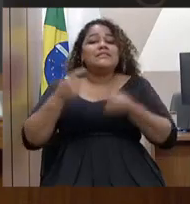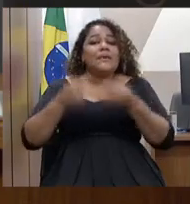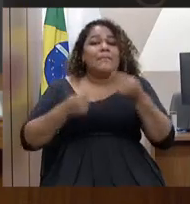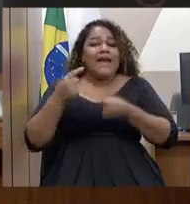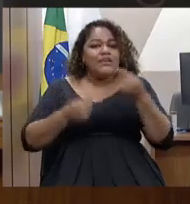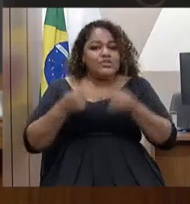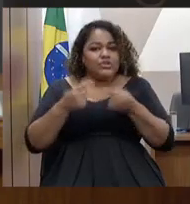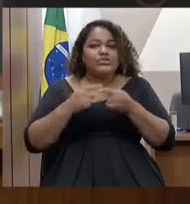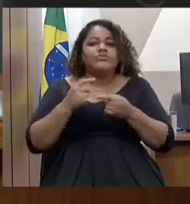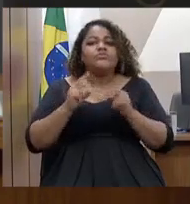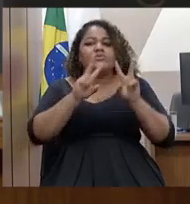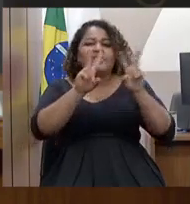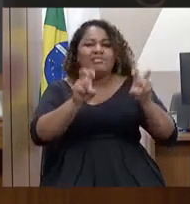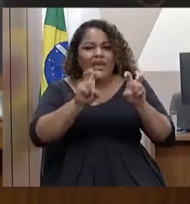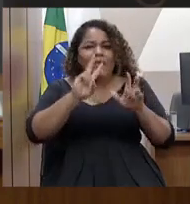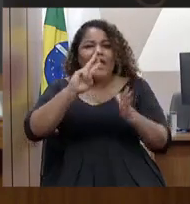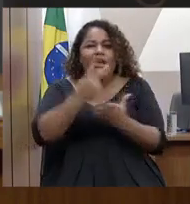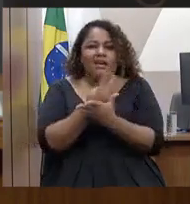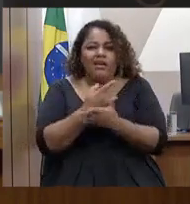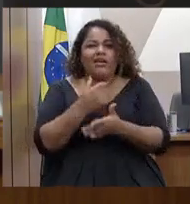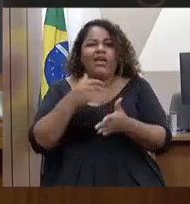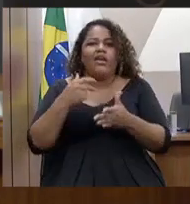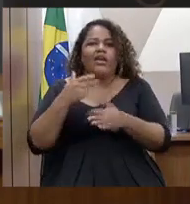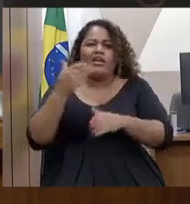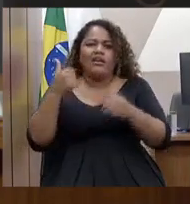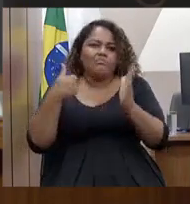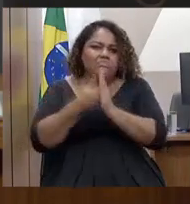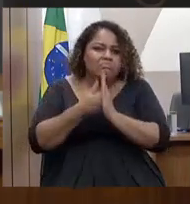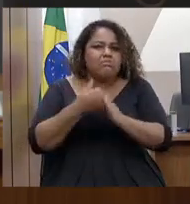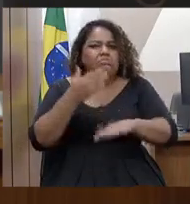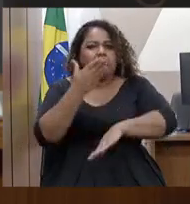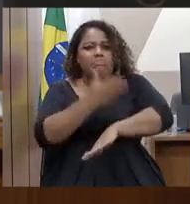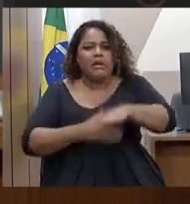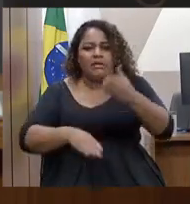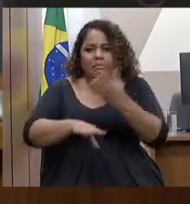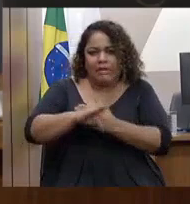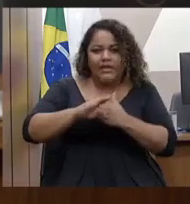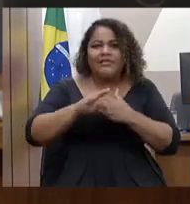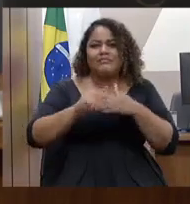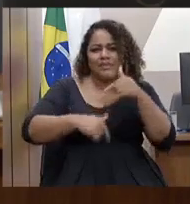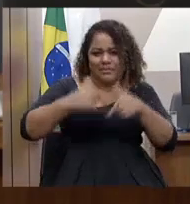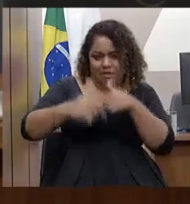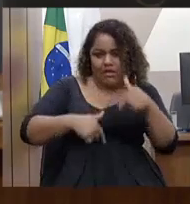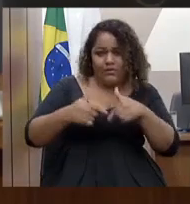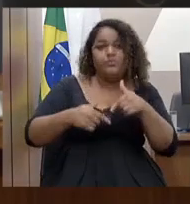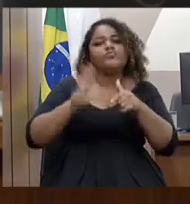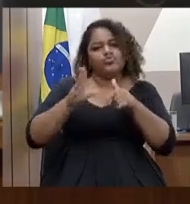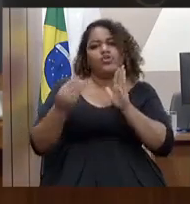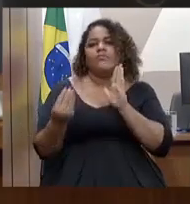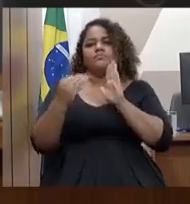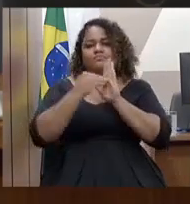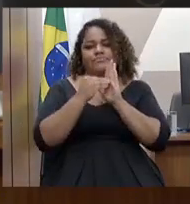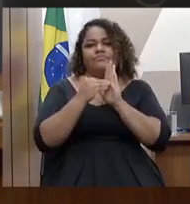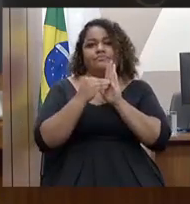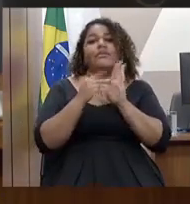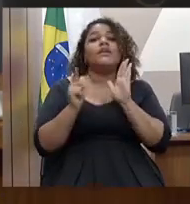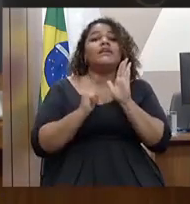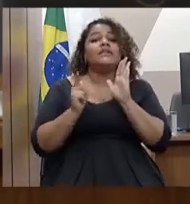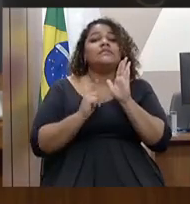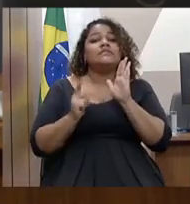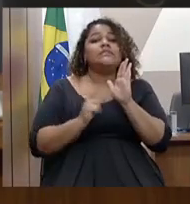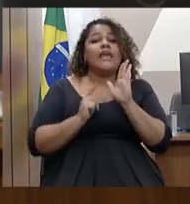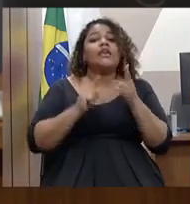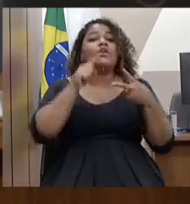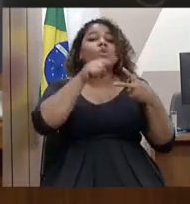colocado controversas decorrentes da relação de emprego Você tem dois tipos de controverso que pode